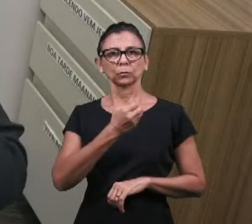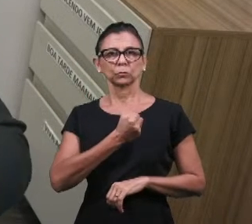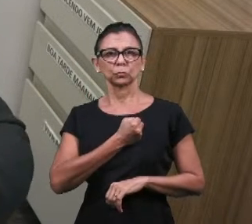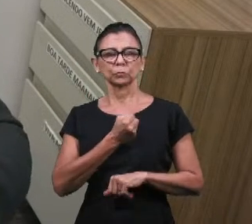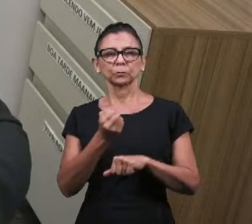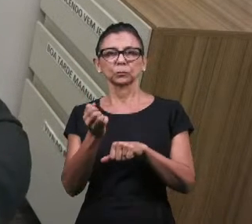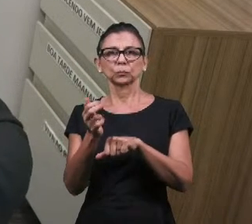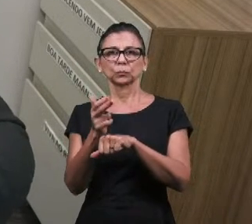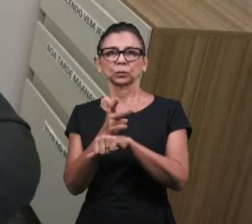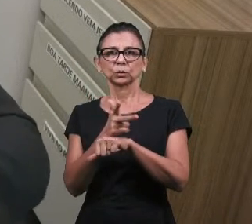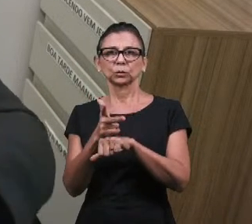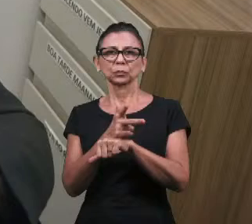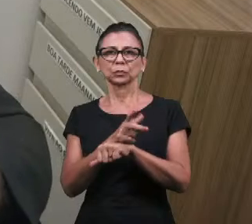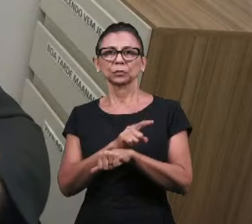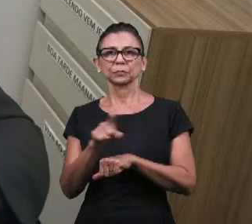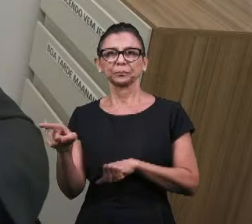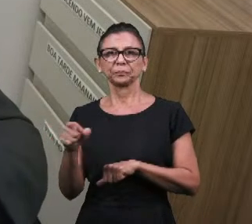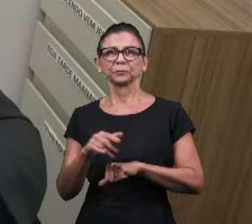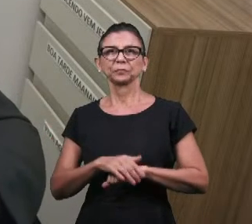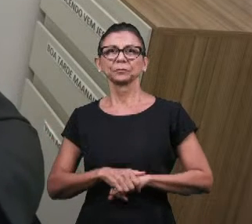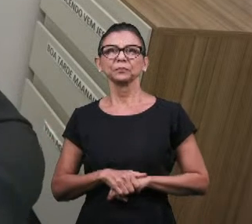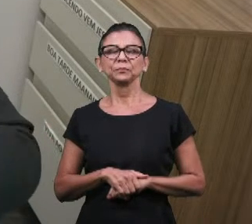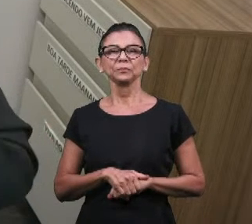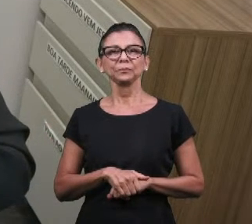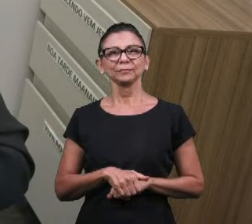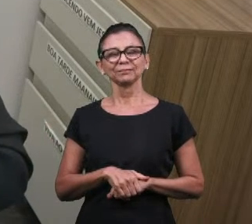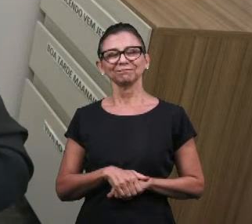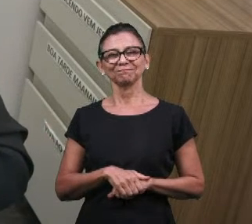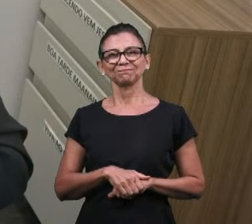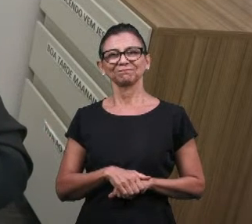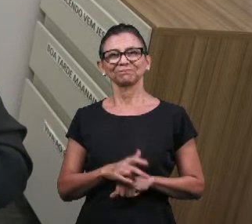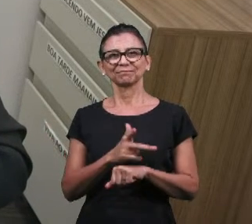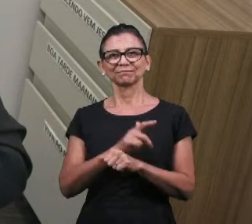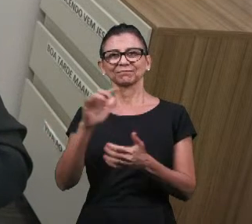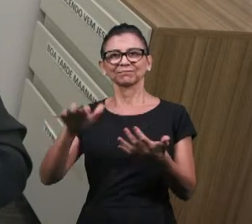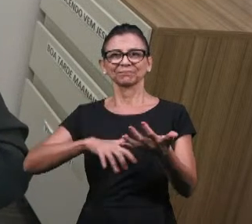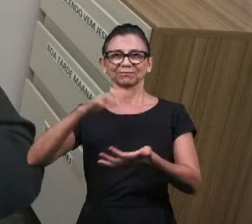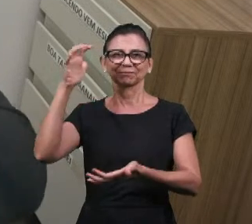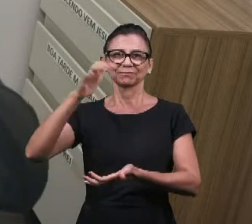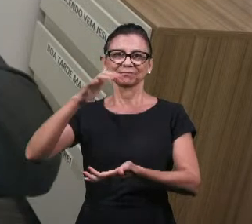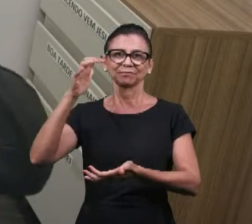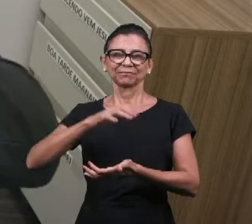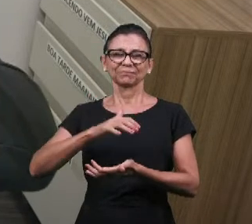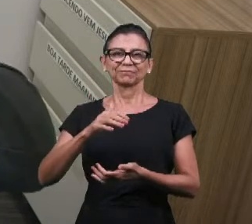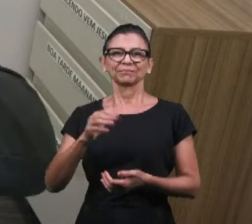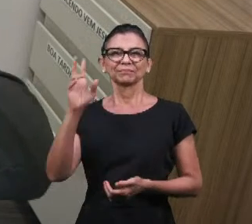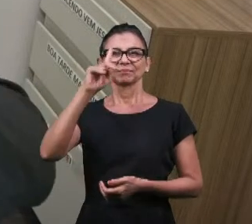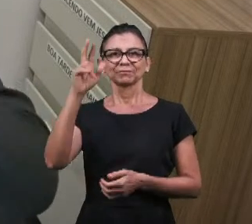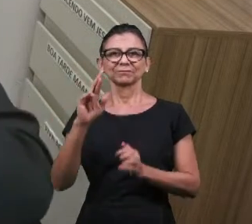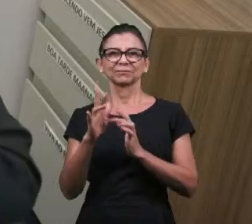estúdio conhecido popularmente como estúdio do satélite. Um grande abraço a você e a paz do Senhor